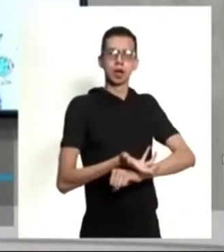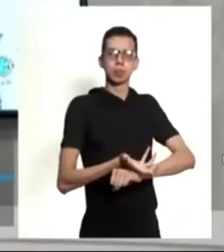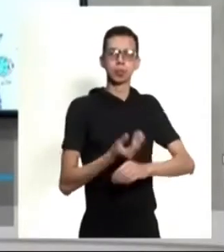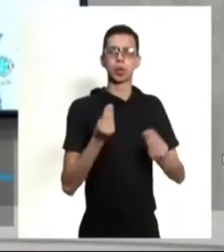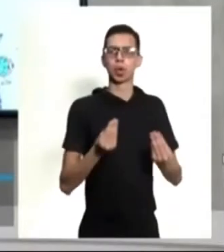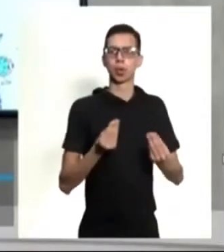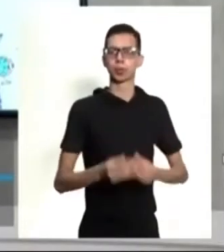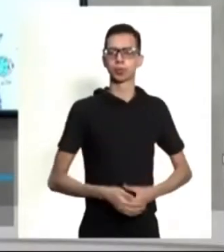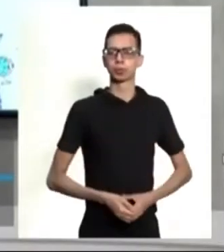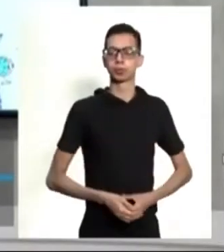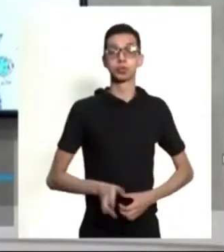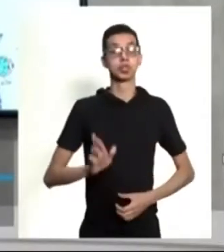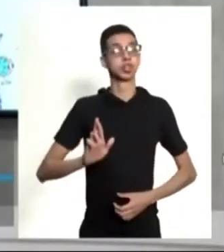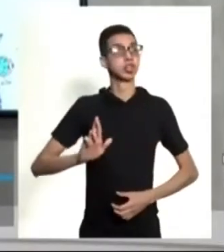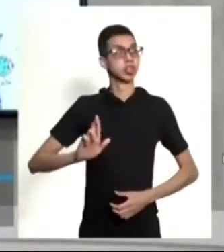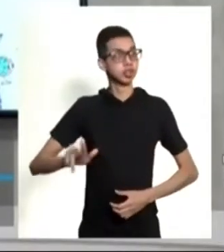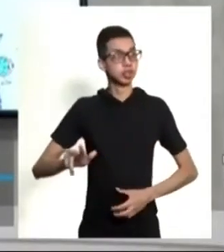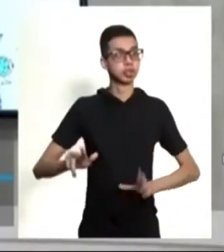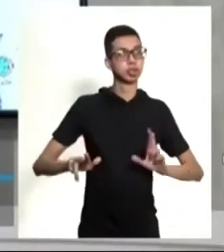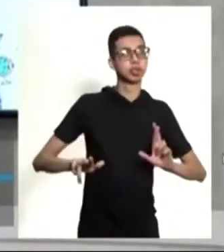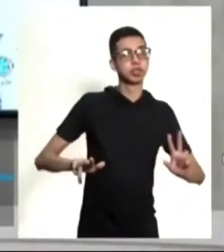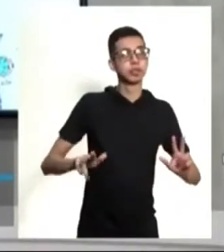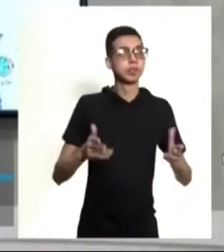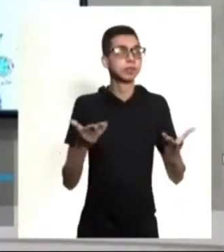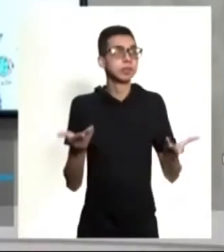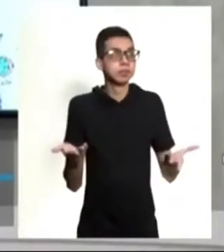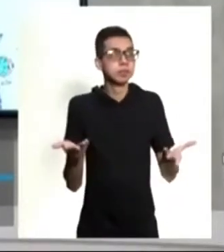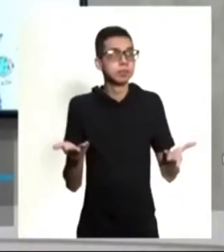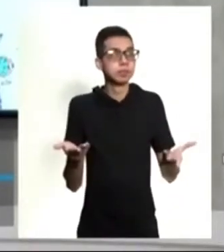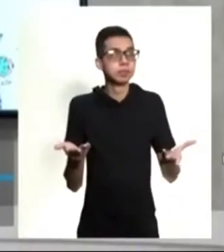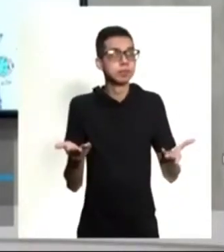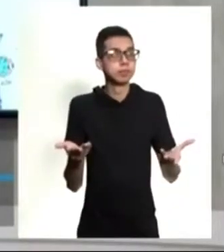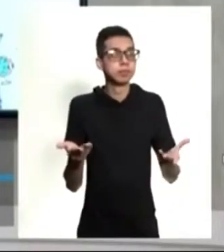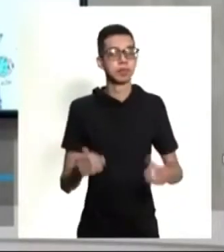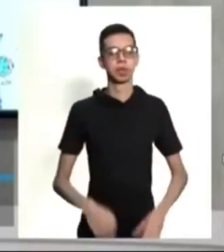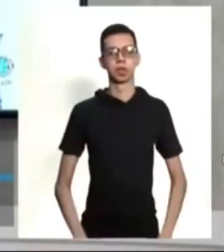relações seriam diferentes? Essa inserção